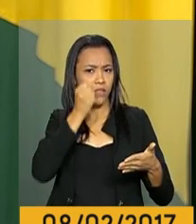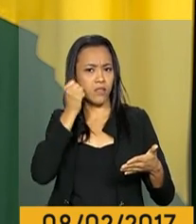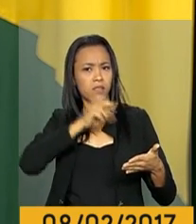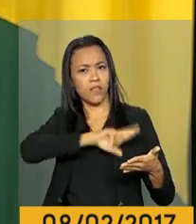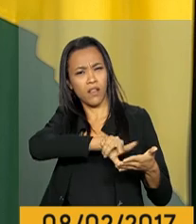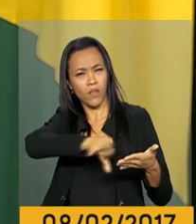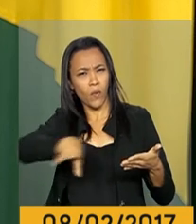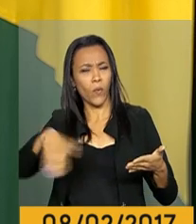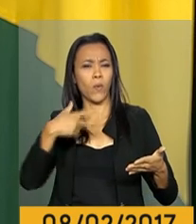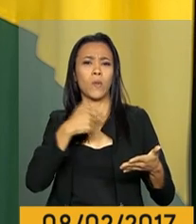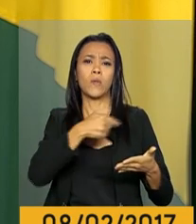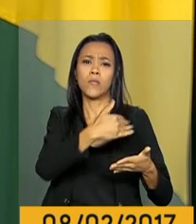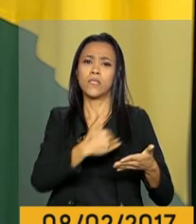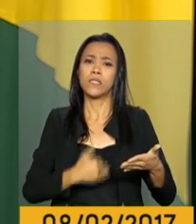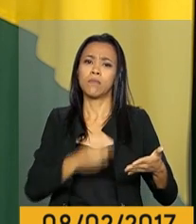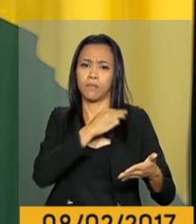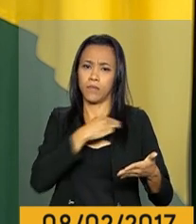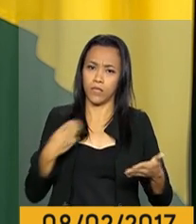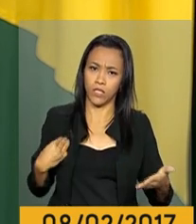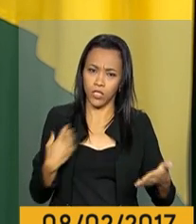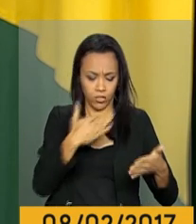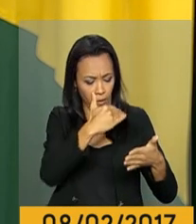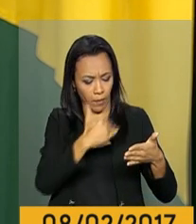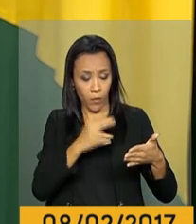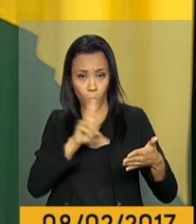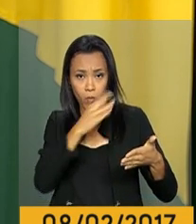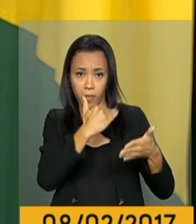senadores ministros de estado